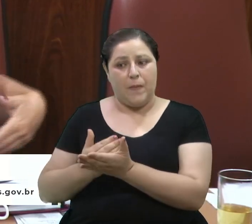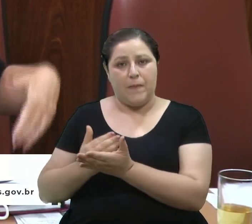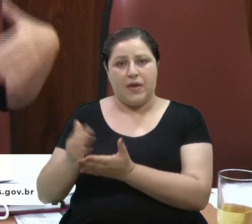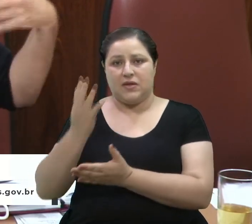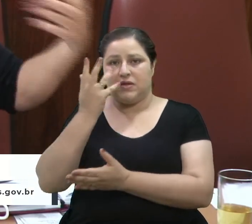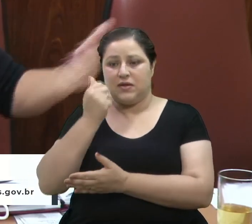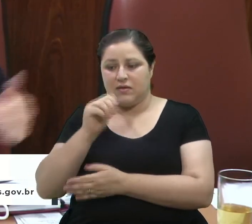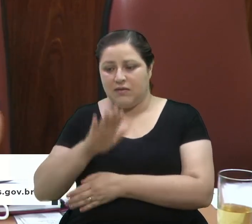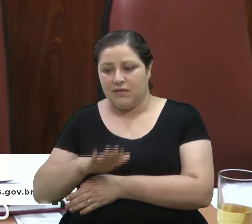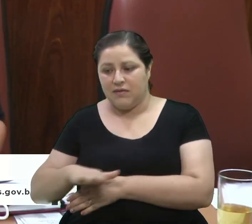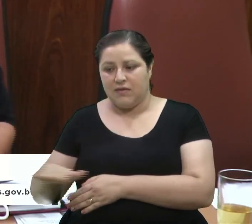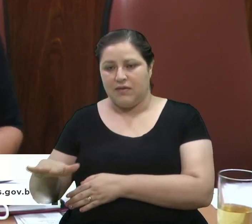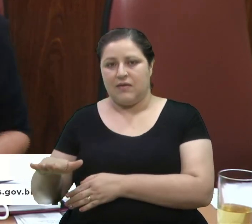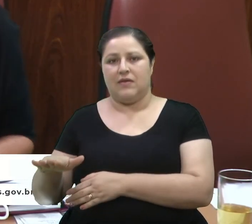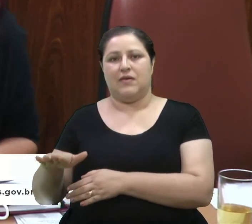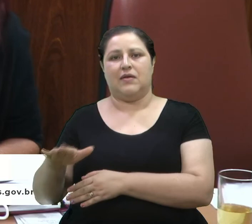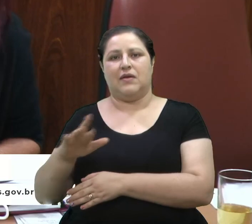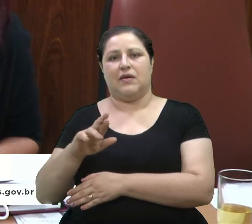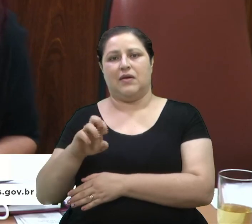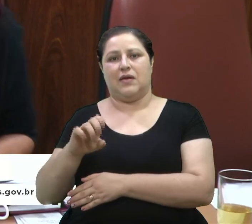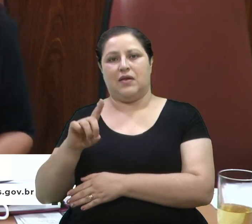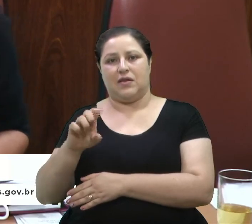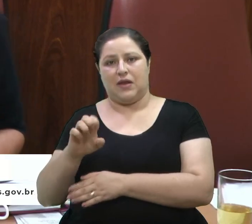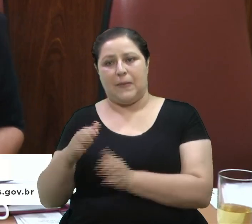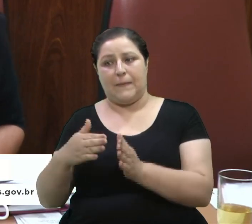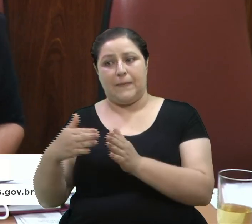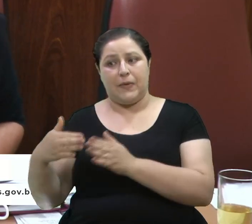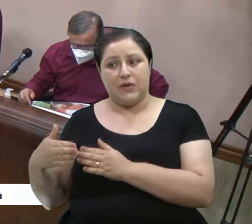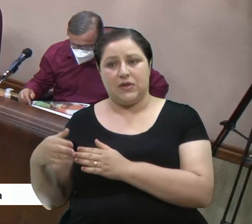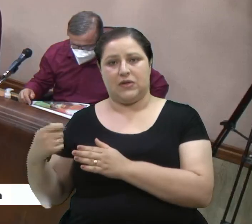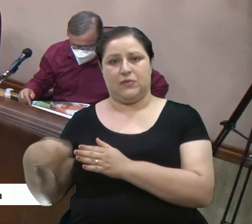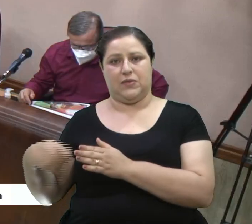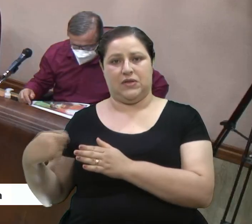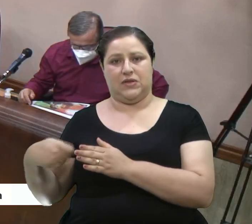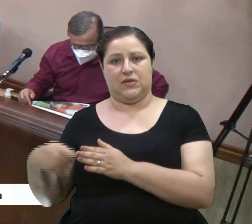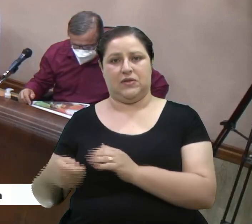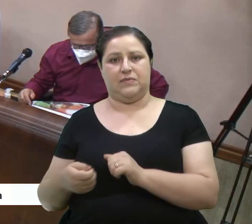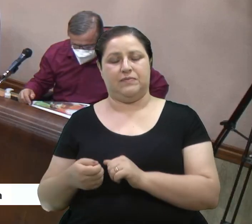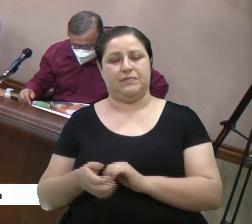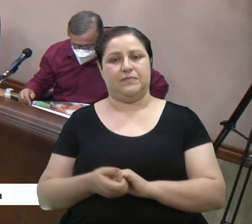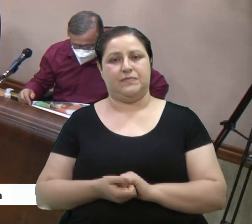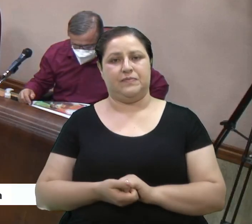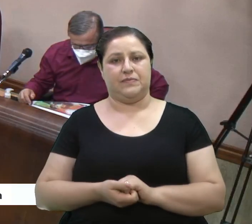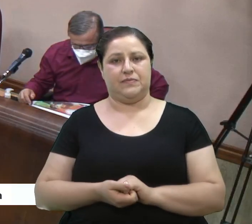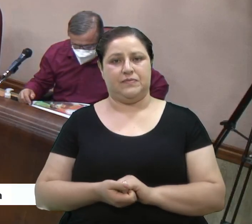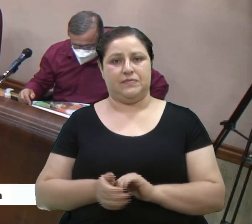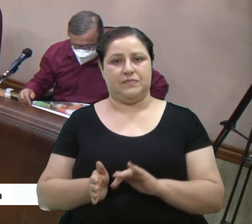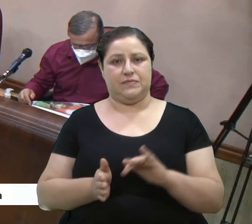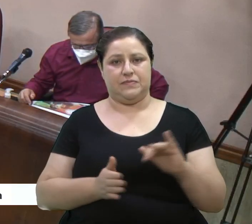rede de proteção é necessária. Muito obrigada. Muito obrigado, vereador. Só isso, presidente. Muito obrigado.